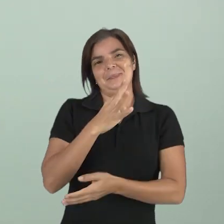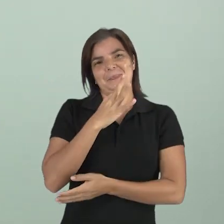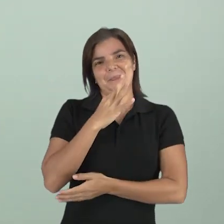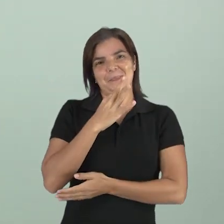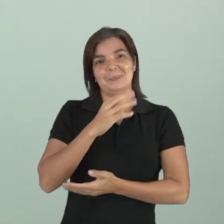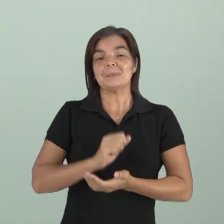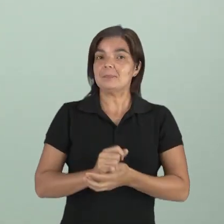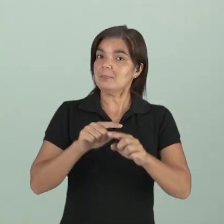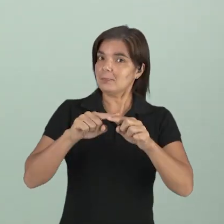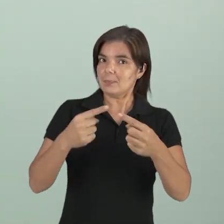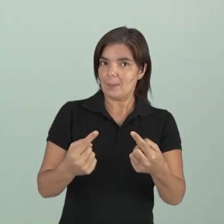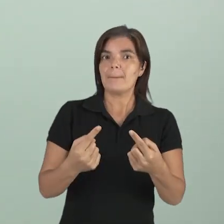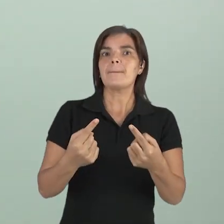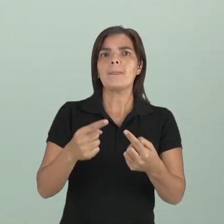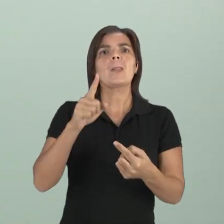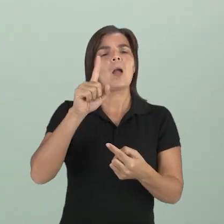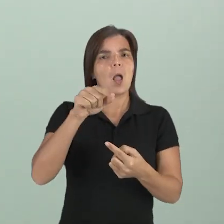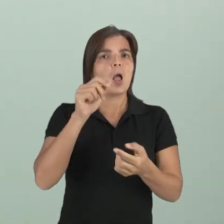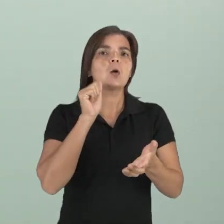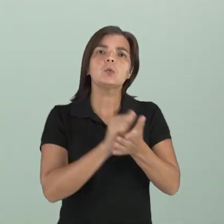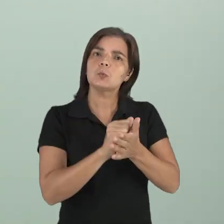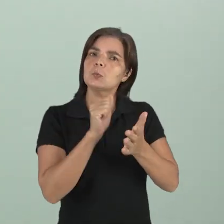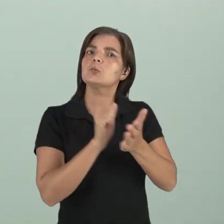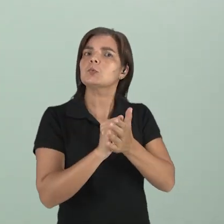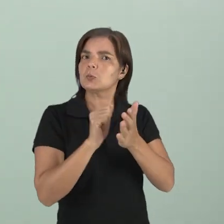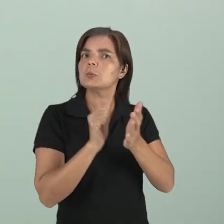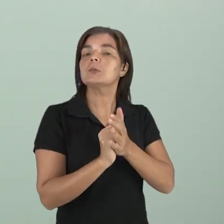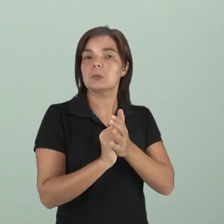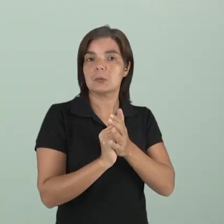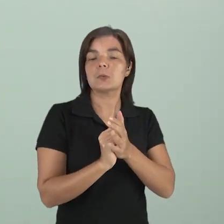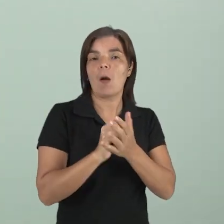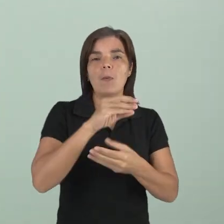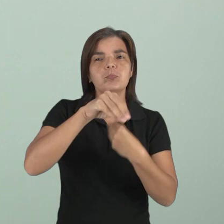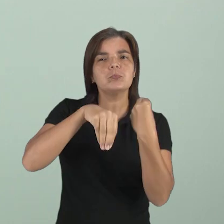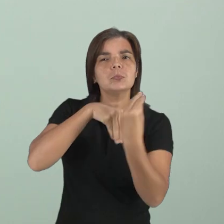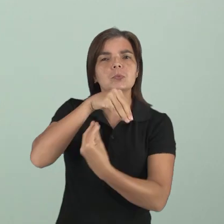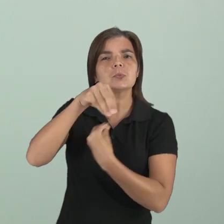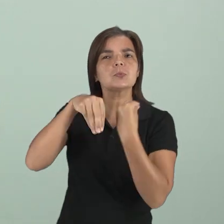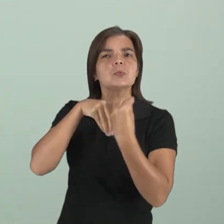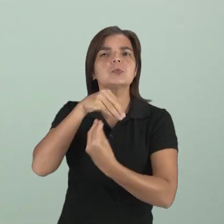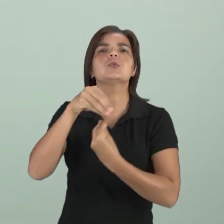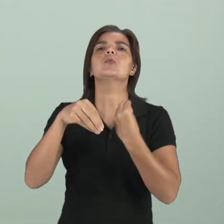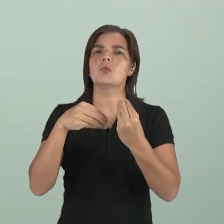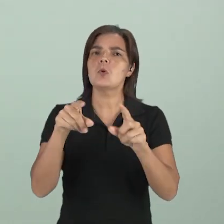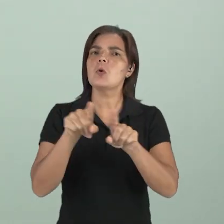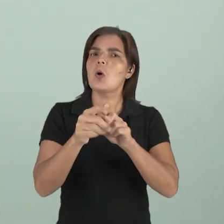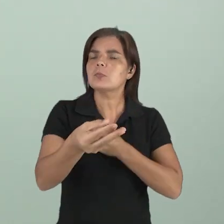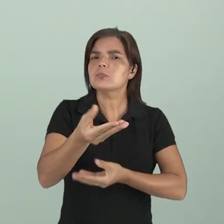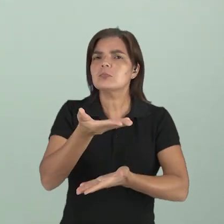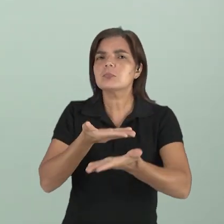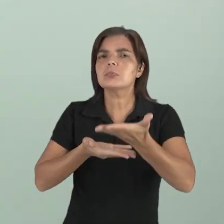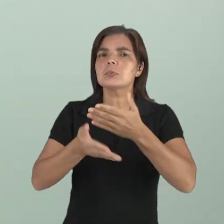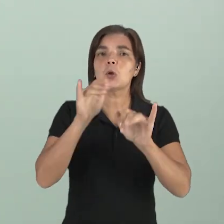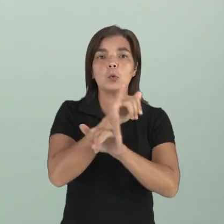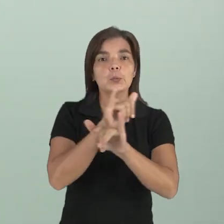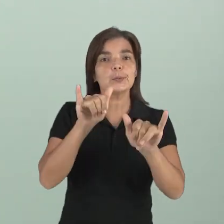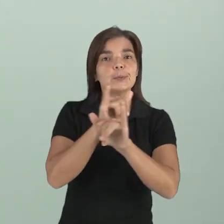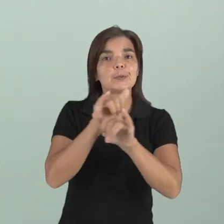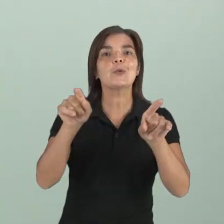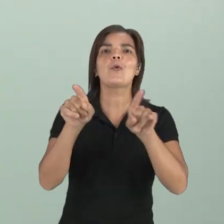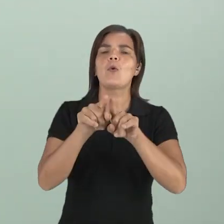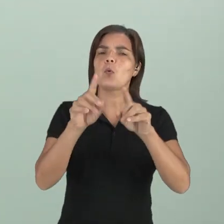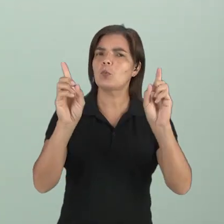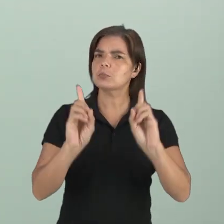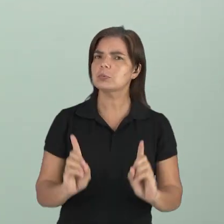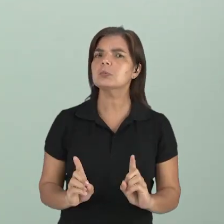conhecemos hoje, mas era uma espécie mística, é uma espécie de troca de informações com